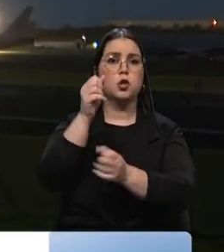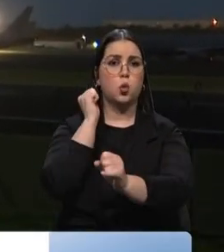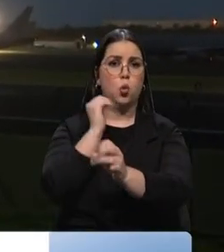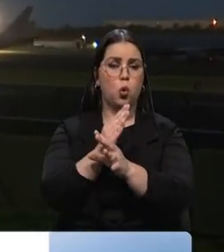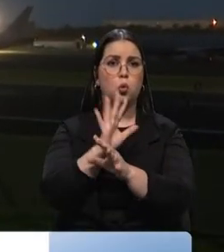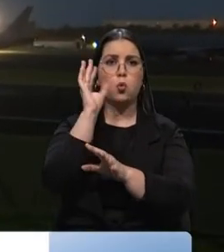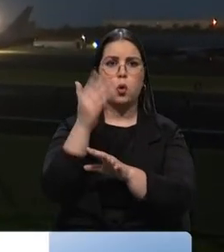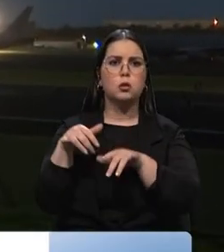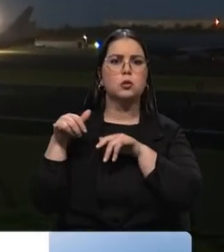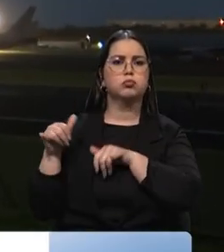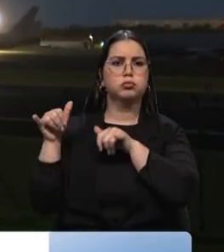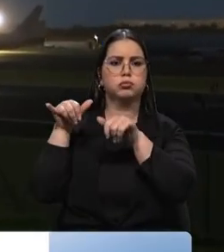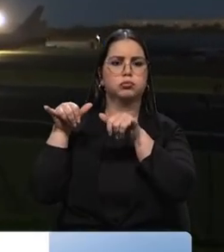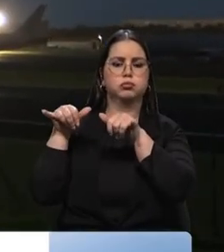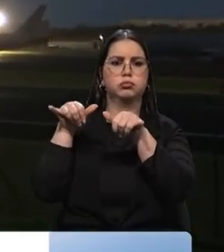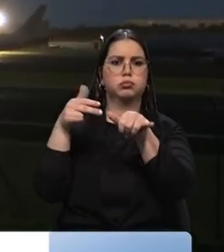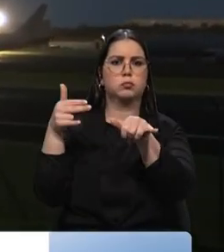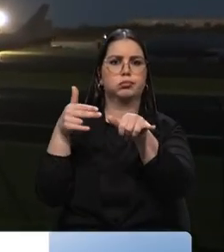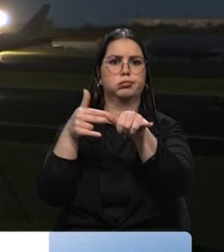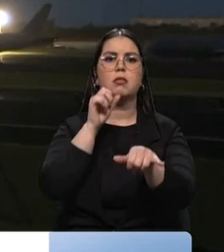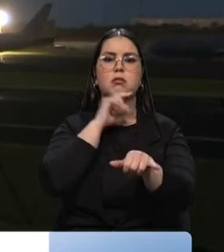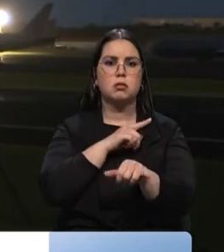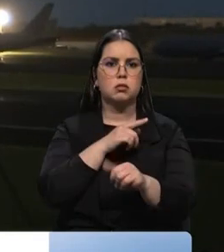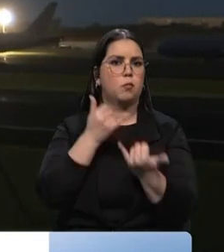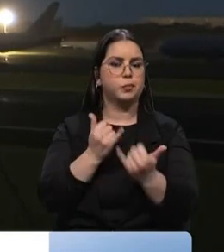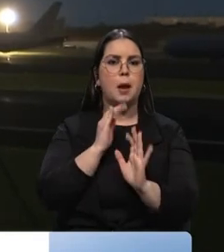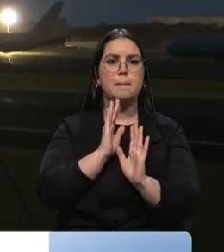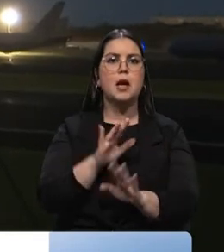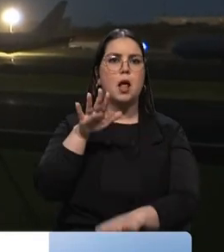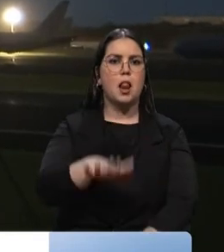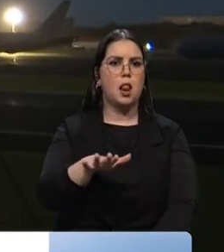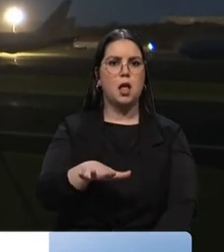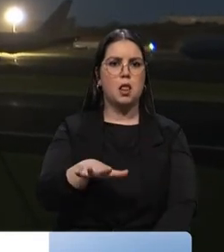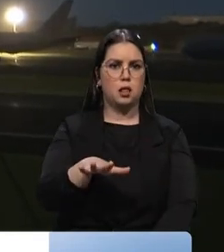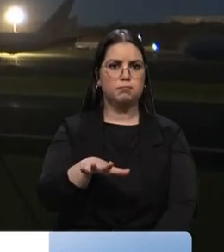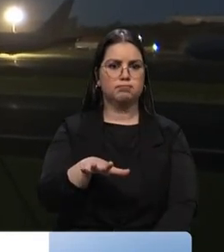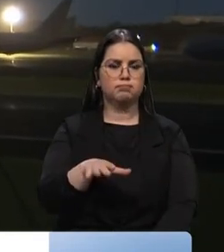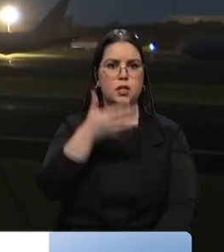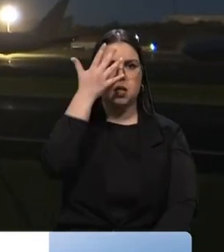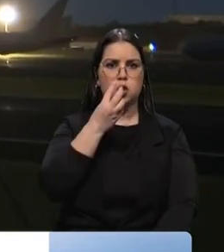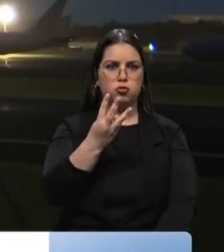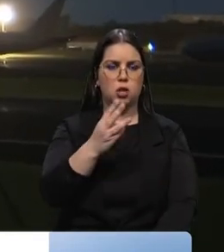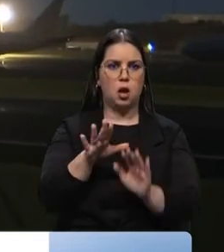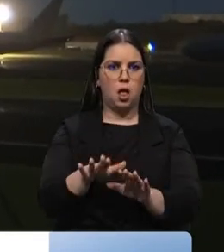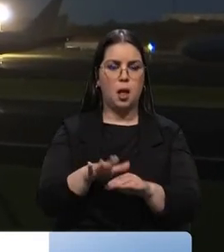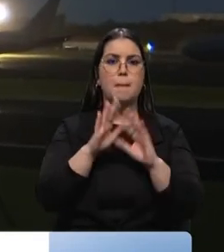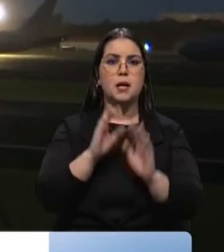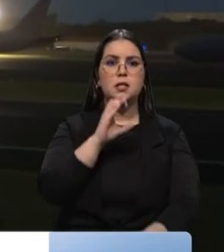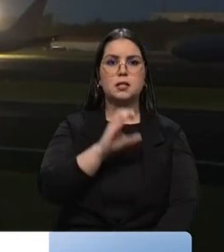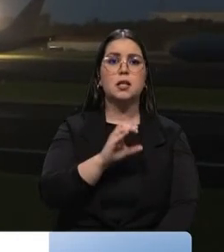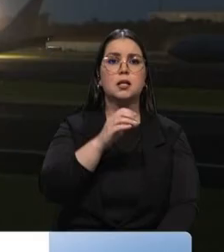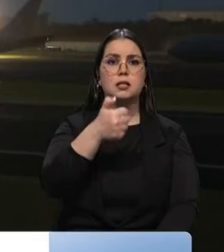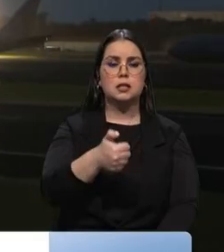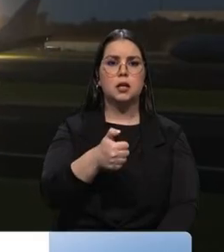pleno voo. Estas continuam aqui, mas, como disse, há 3 dias paradas. Em relação a outros dados, o C-5